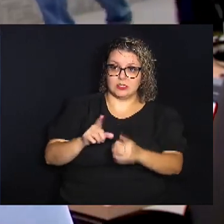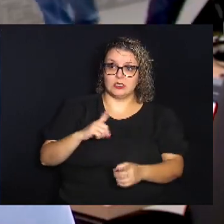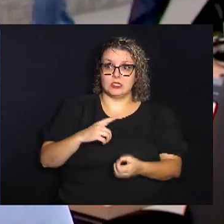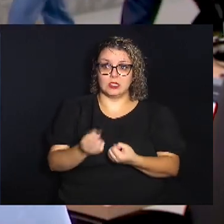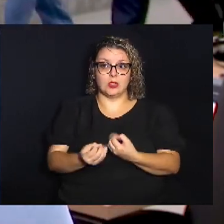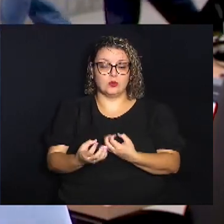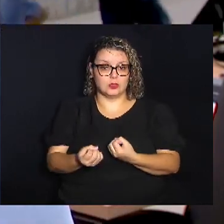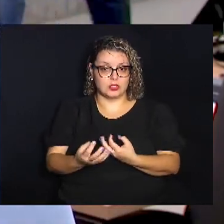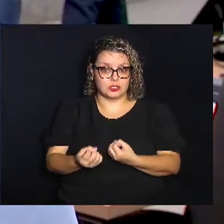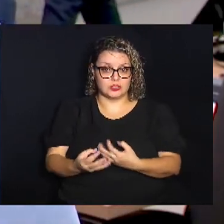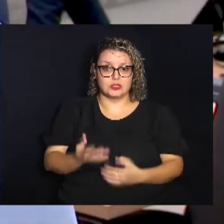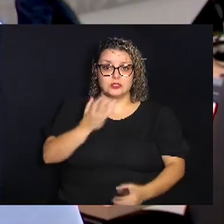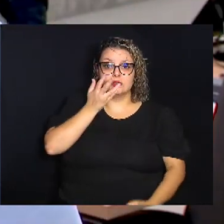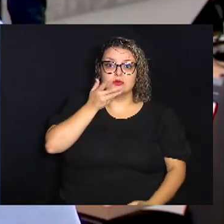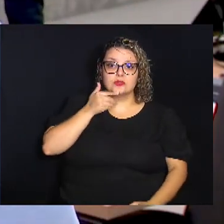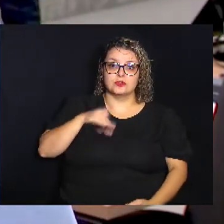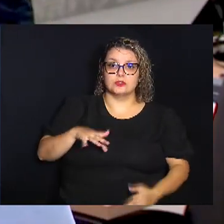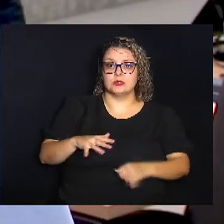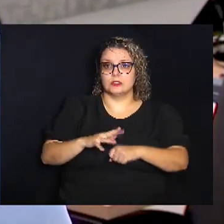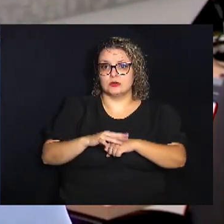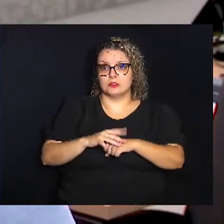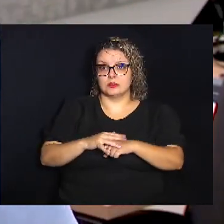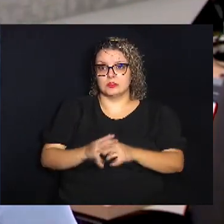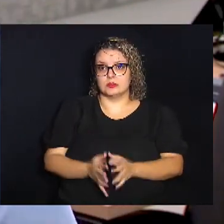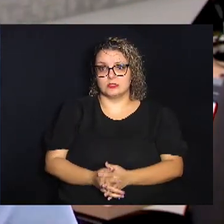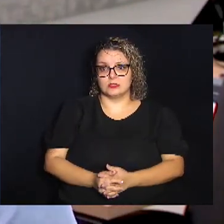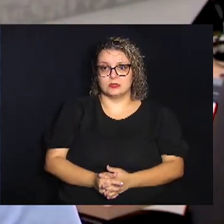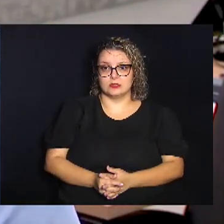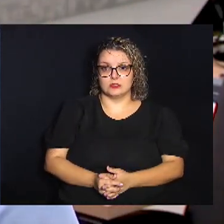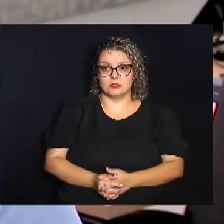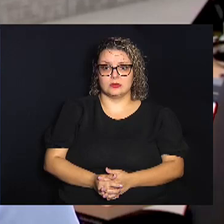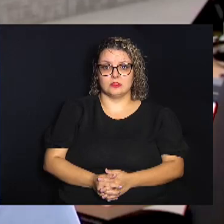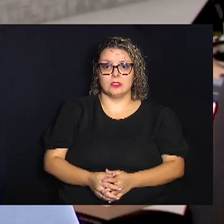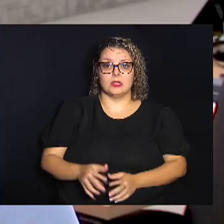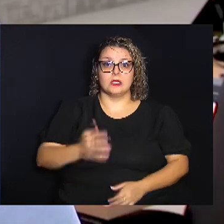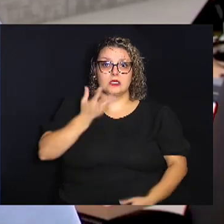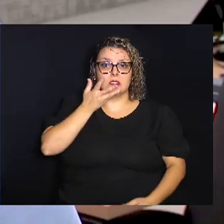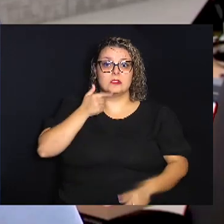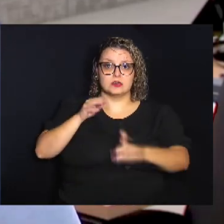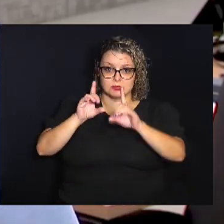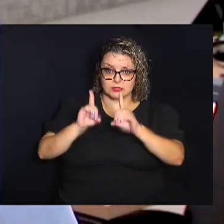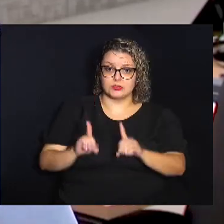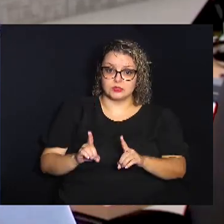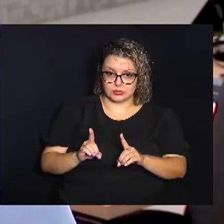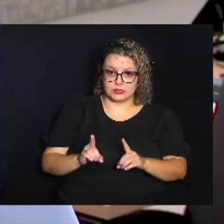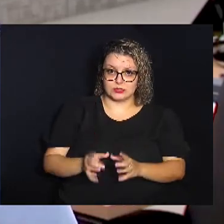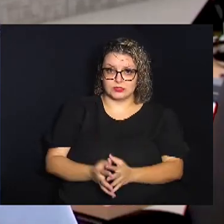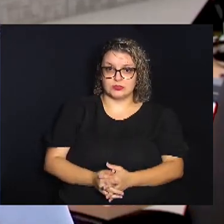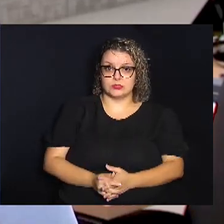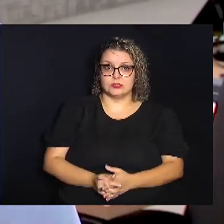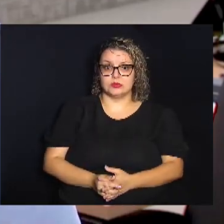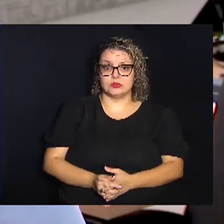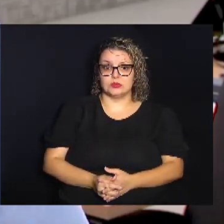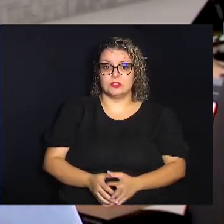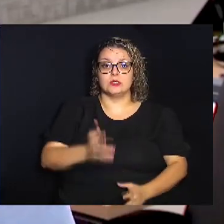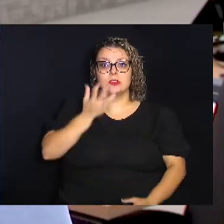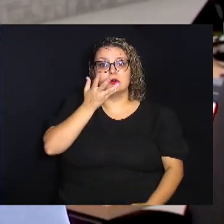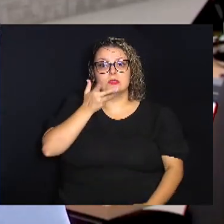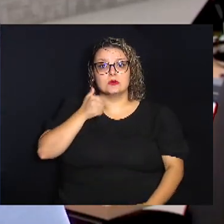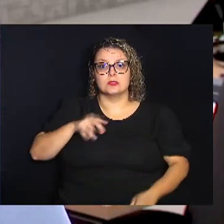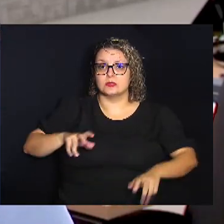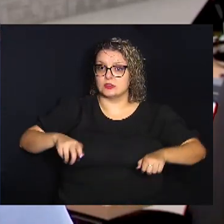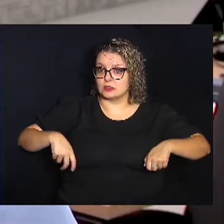informações de crianças doentes, assim, crianças com deficiência, na verdade. Então são crianças que são